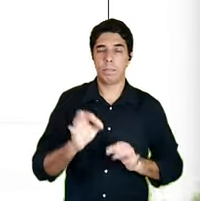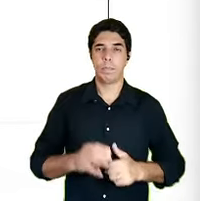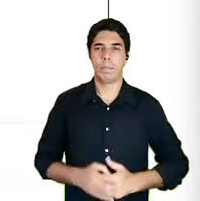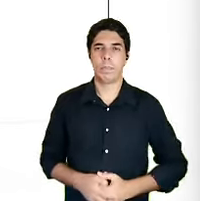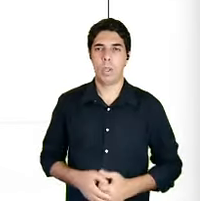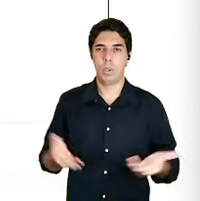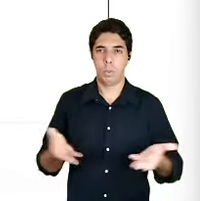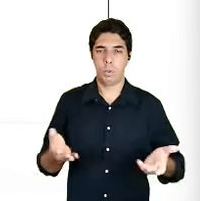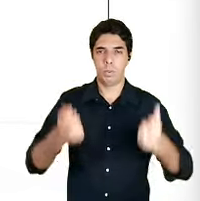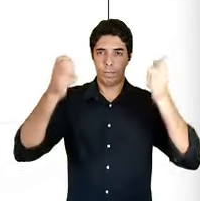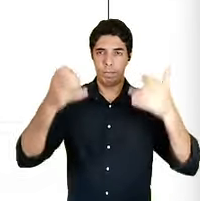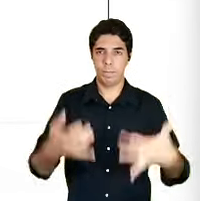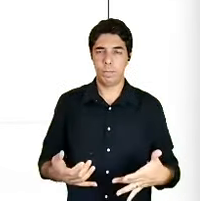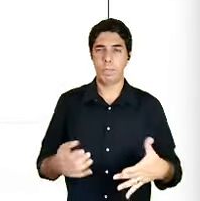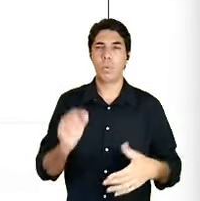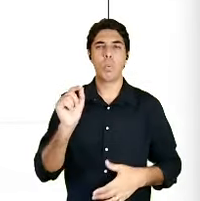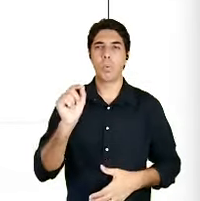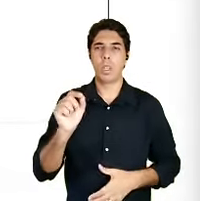pouco sobre projeções.